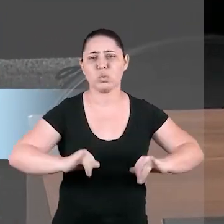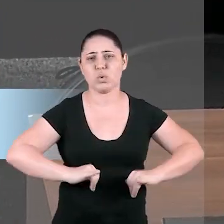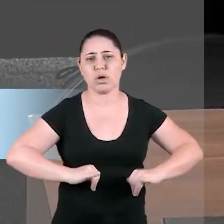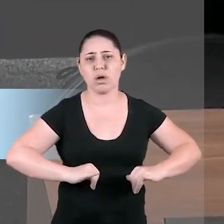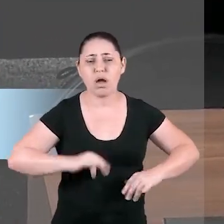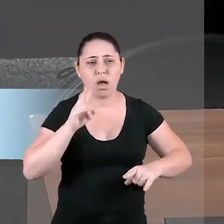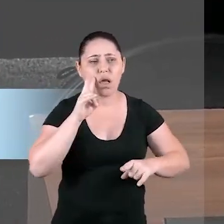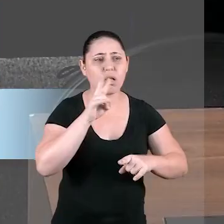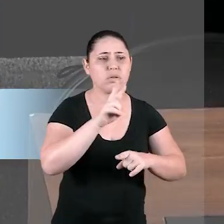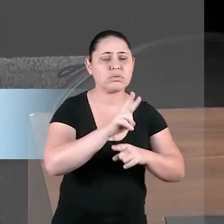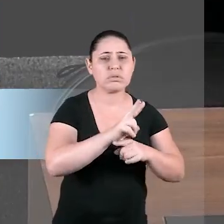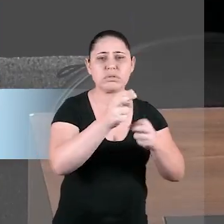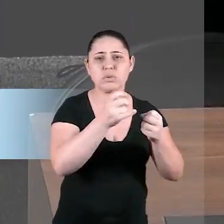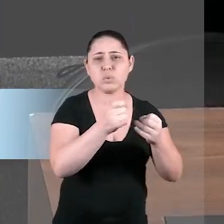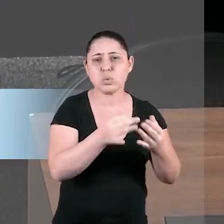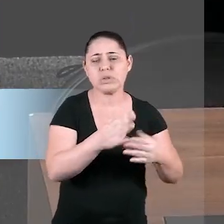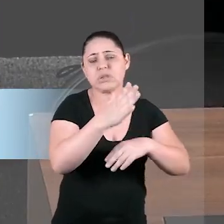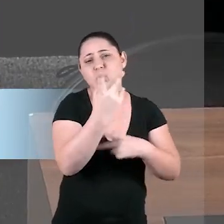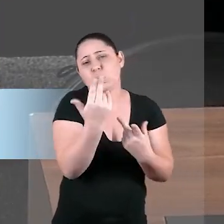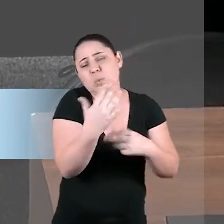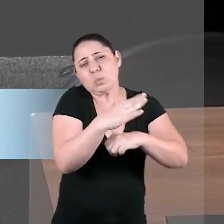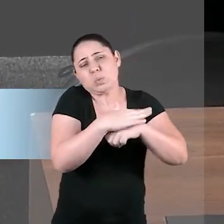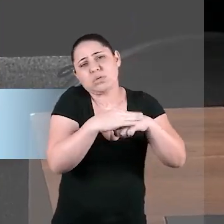o sofrimento. Eu até coloquei aqui.